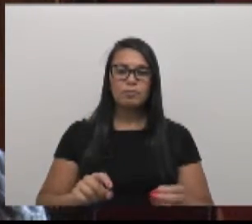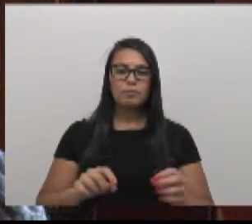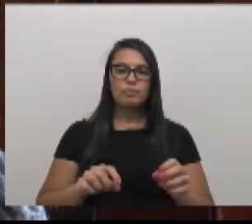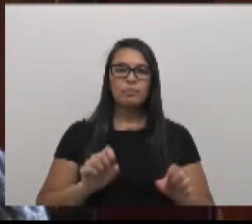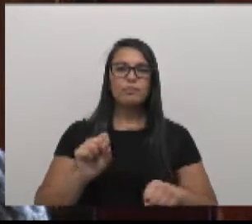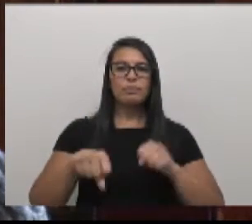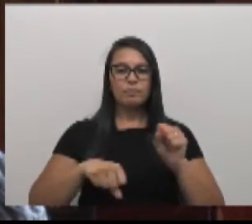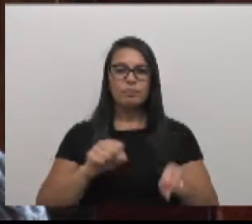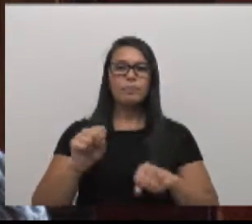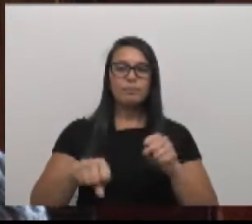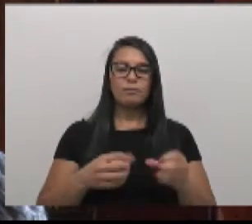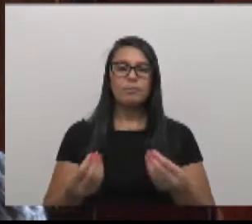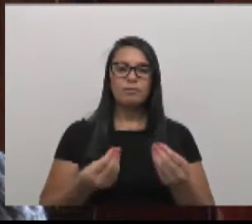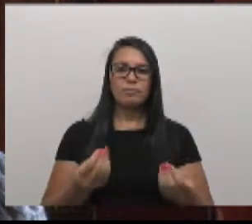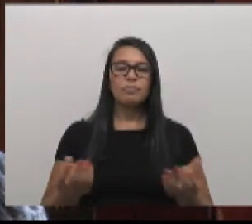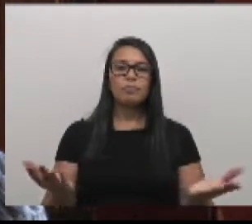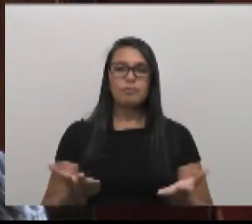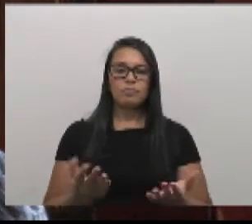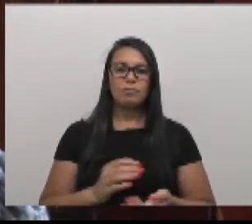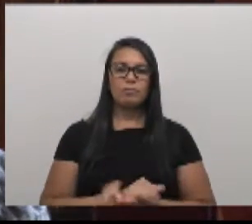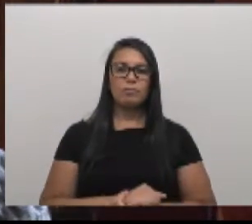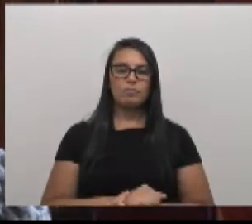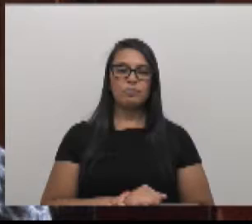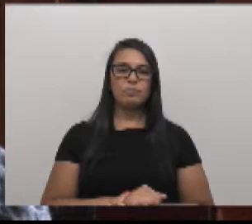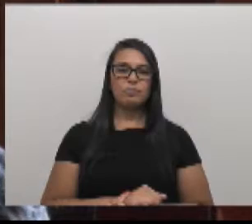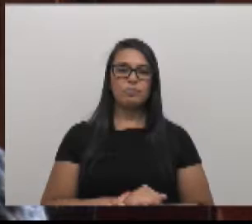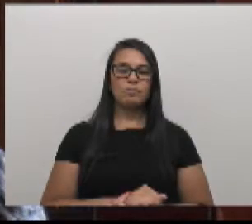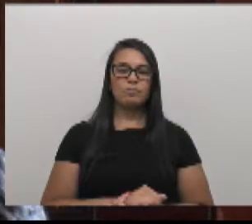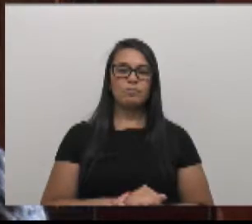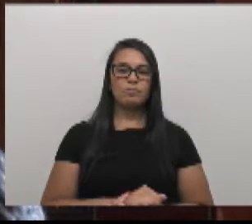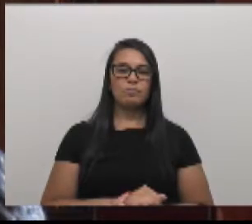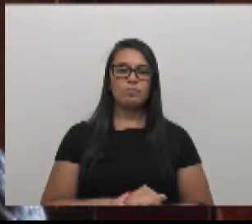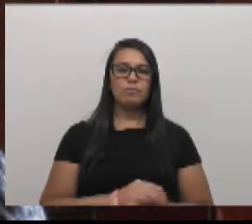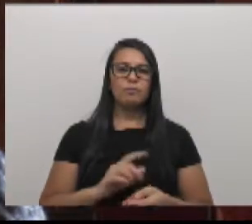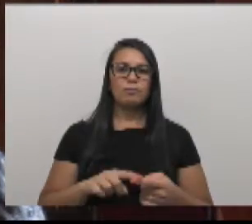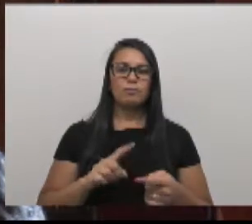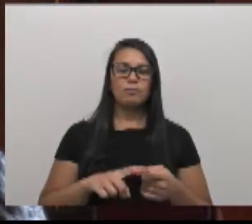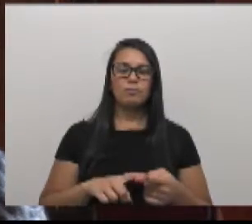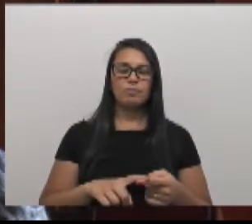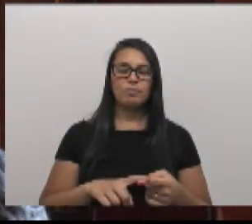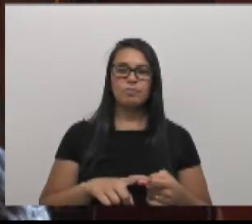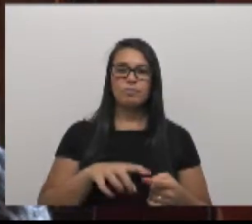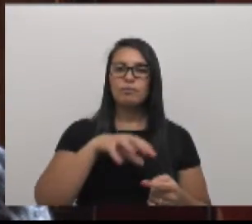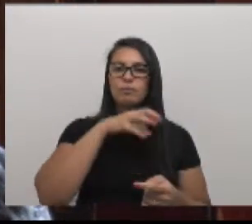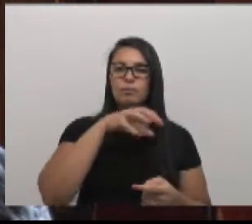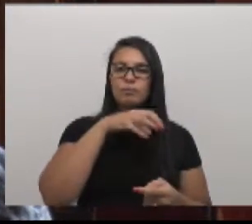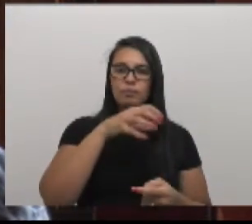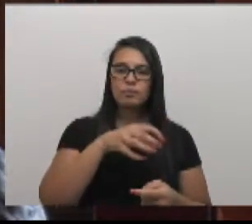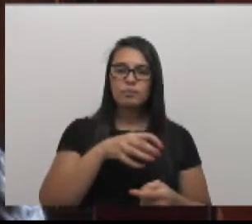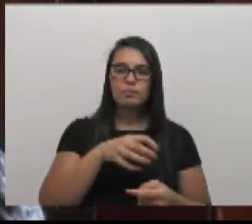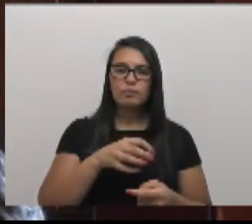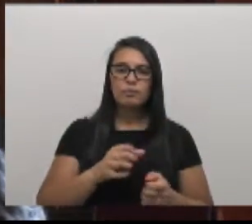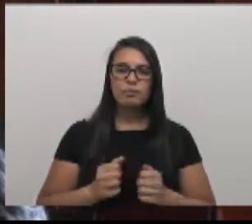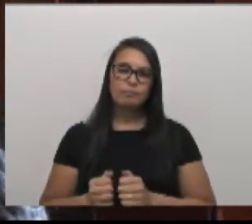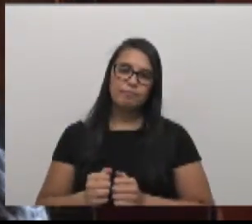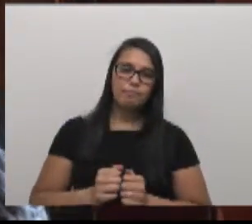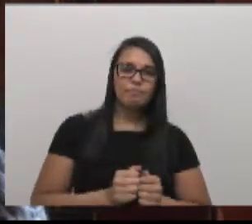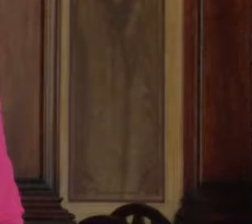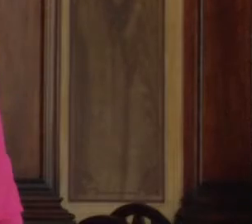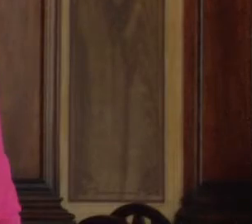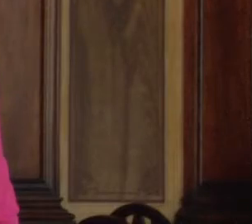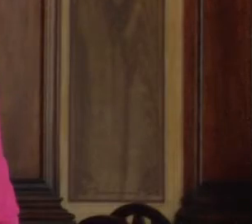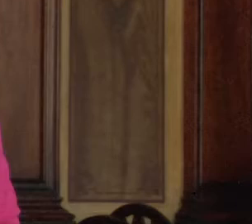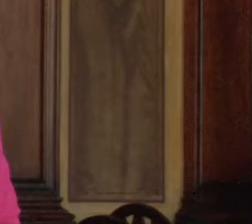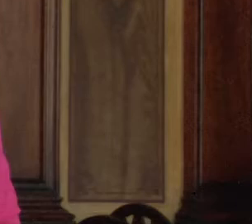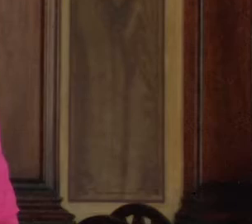para não ver esse bicho sofrer. Porque, apesar de ele ser um animal, ele se arrastando no chão, ele sente dor.